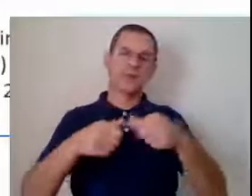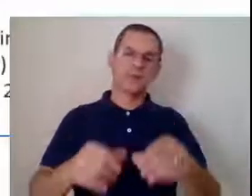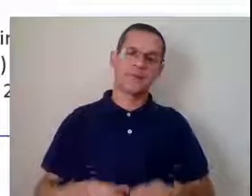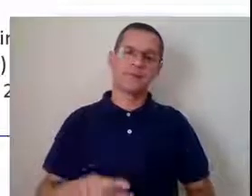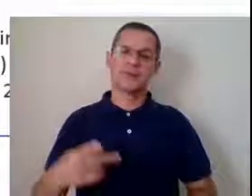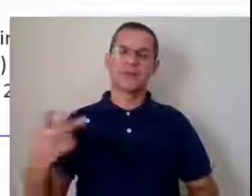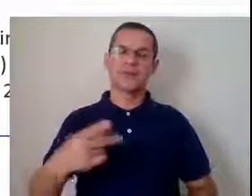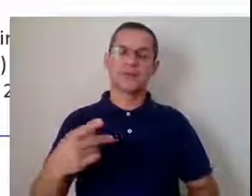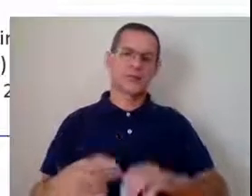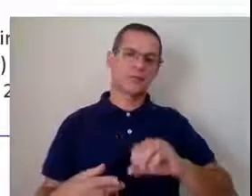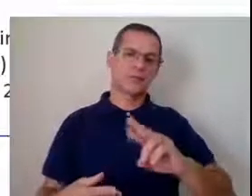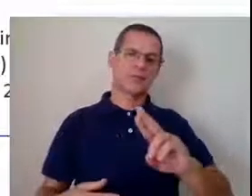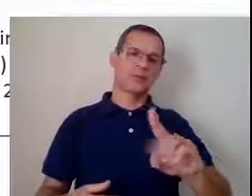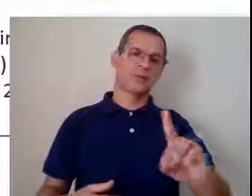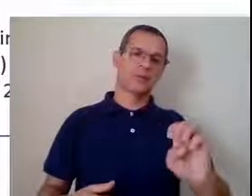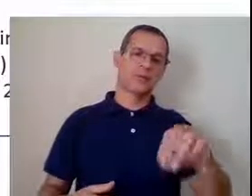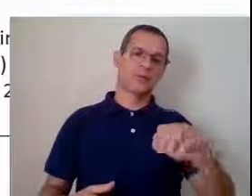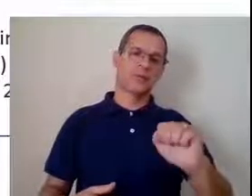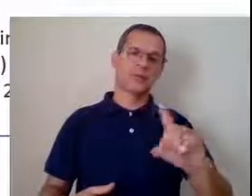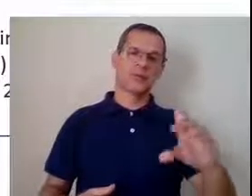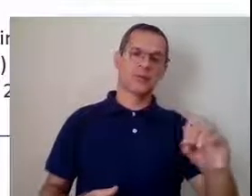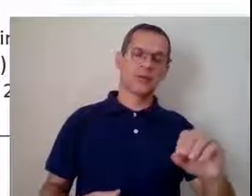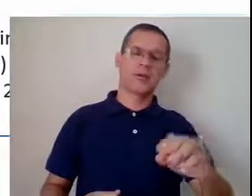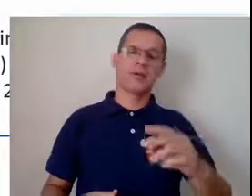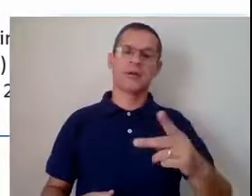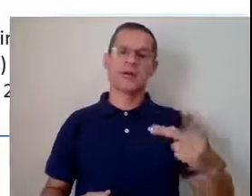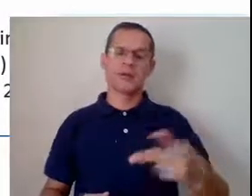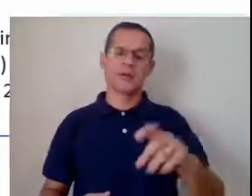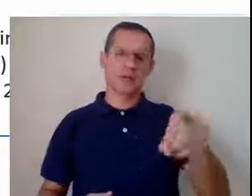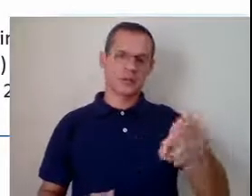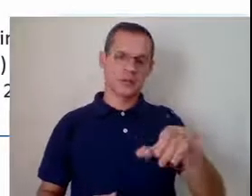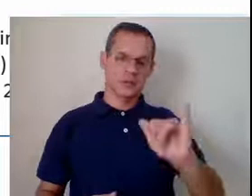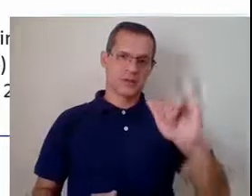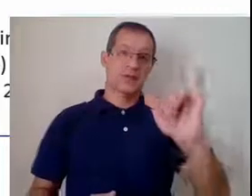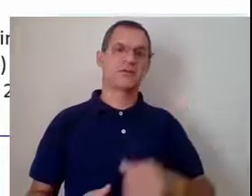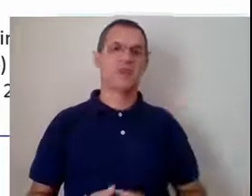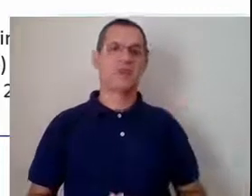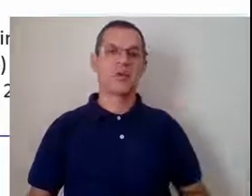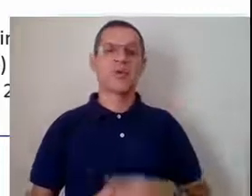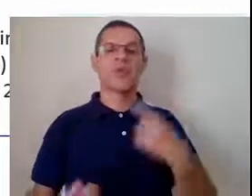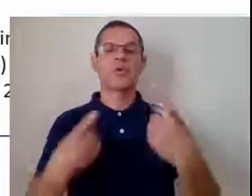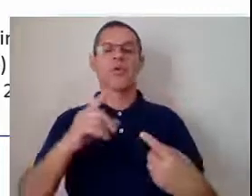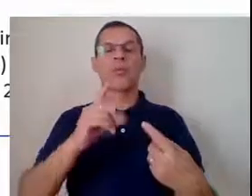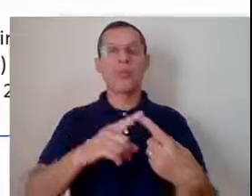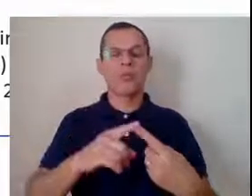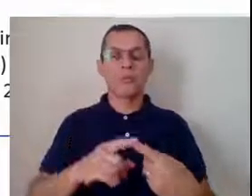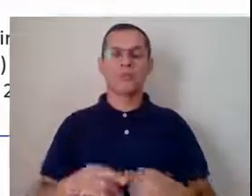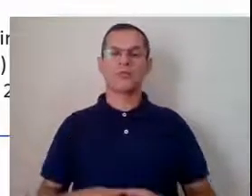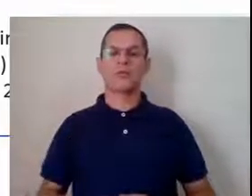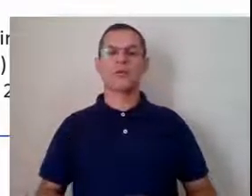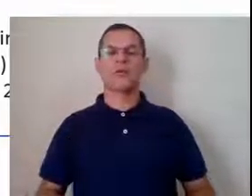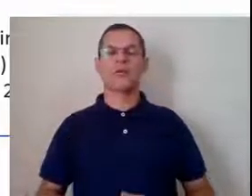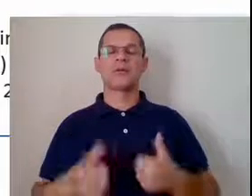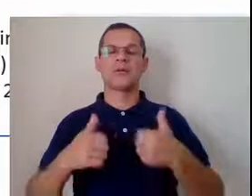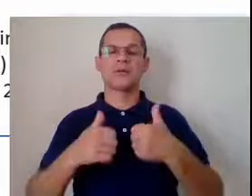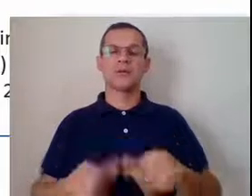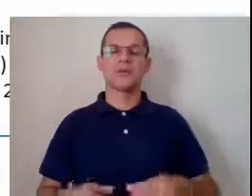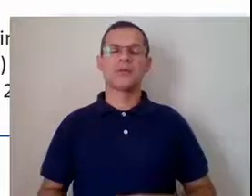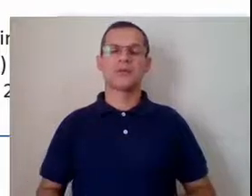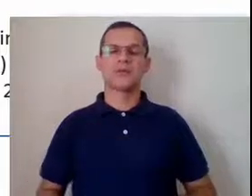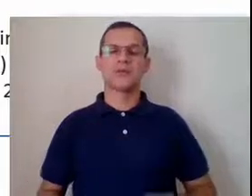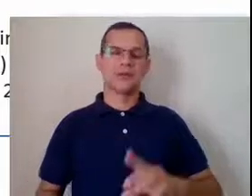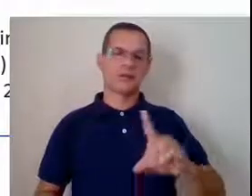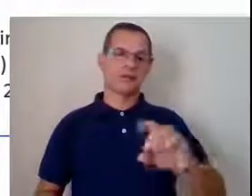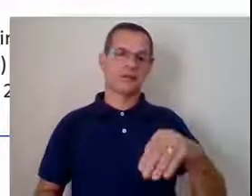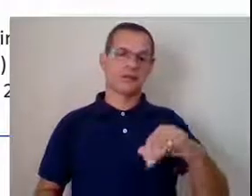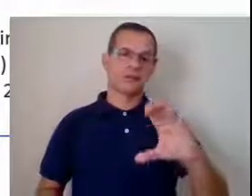par ordenado. O par ordenado, o par XY, no qual o primeiro elemento pertence ao